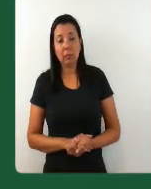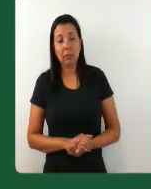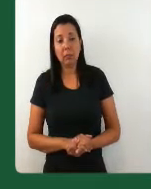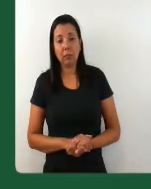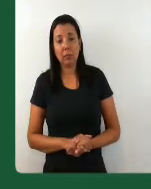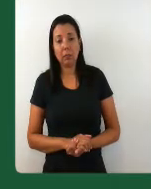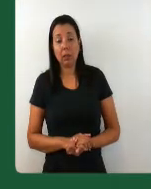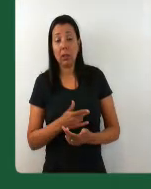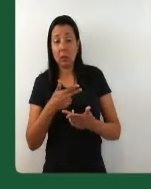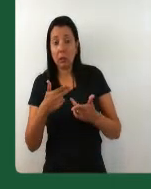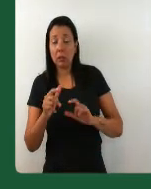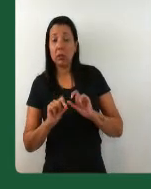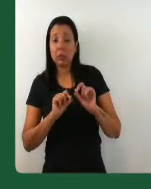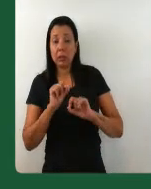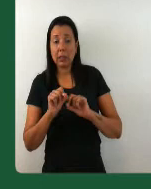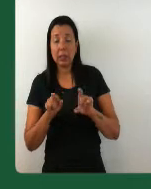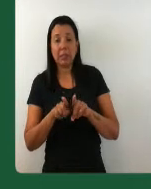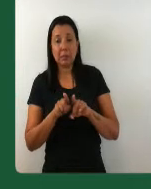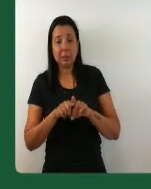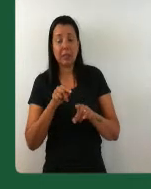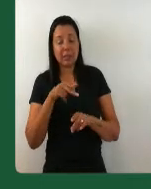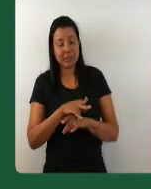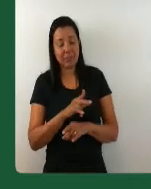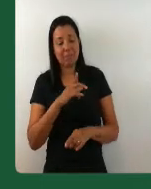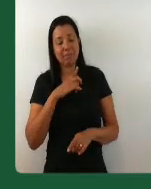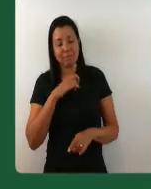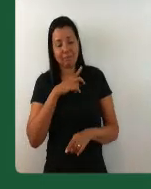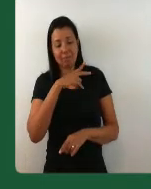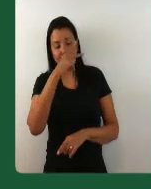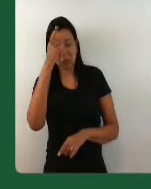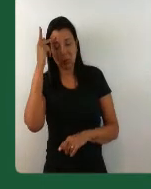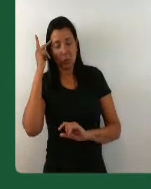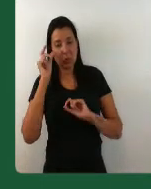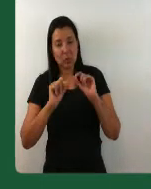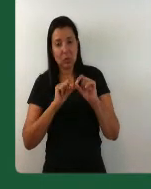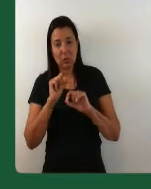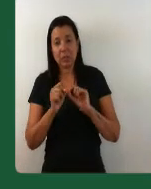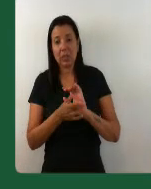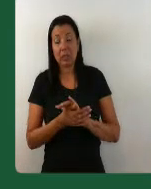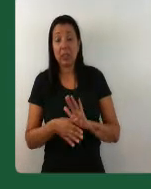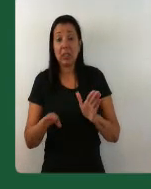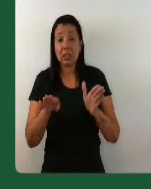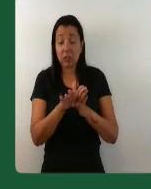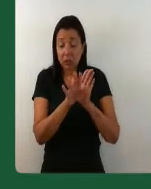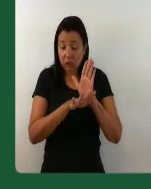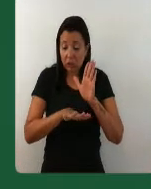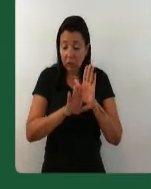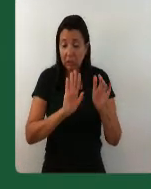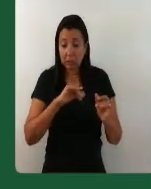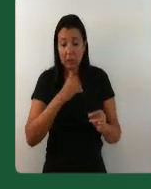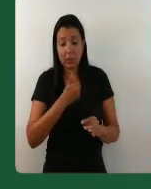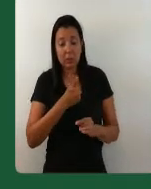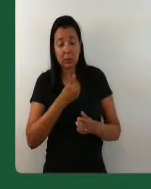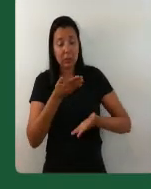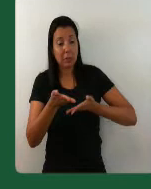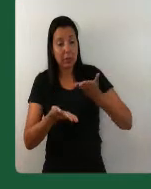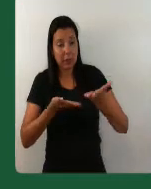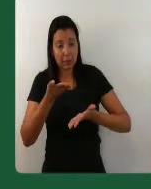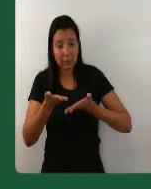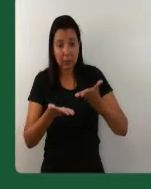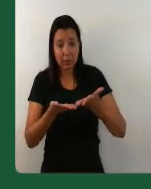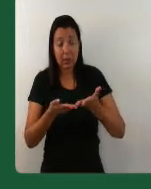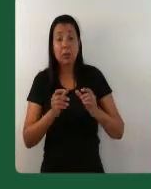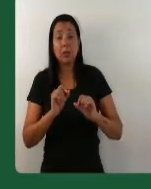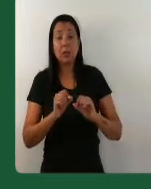essas situações ainda ocorrem de pacientes que chegam para nós para tratamento